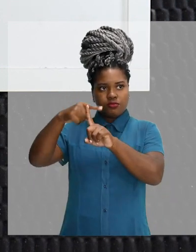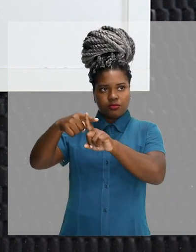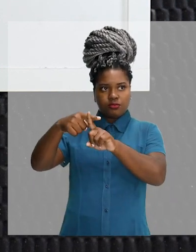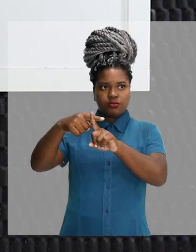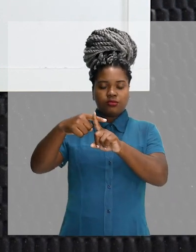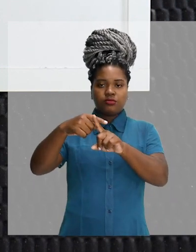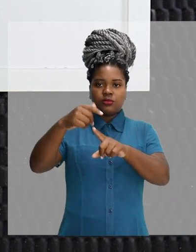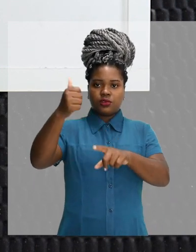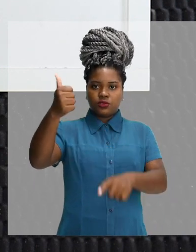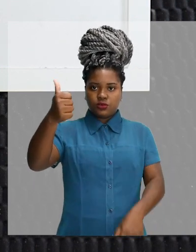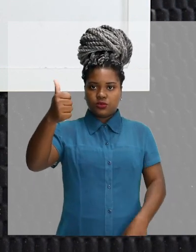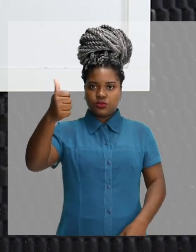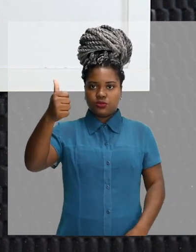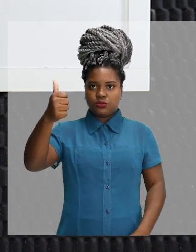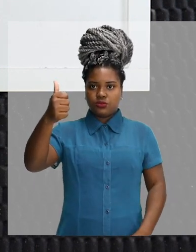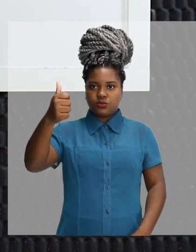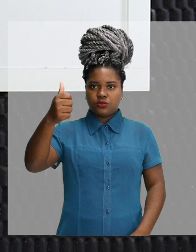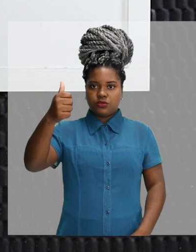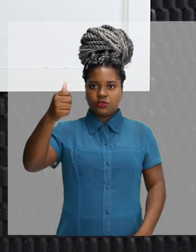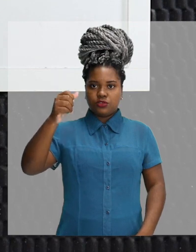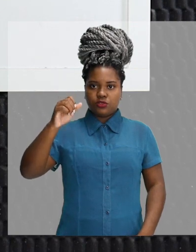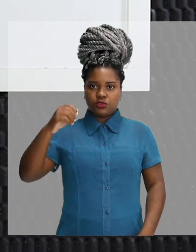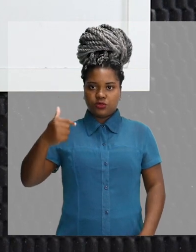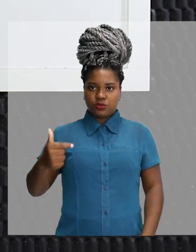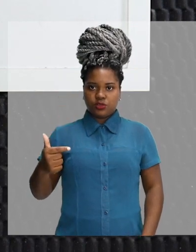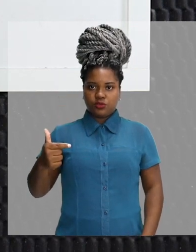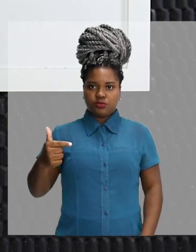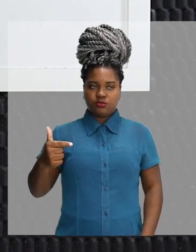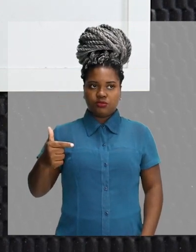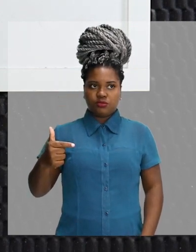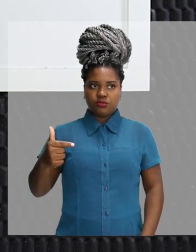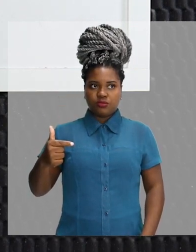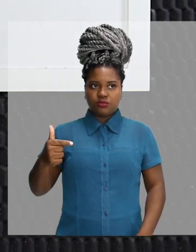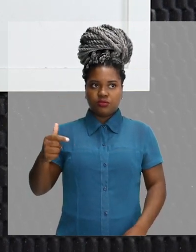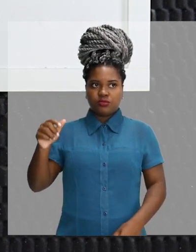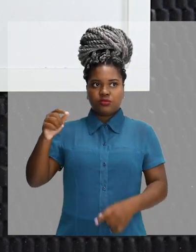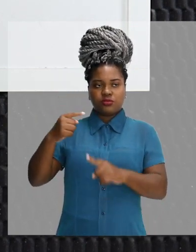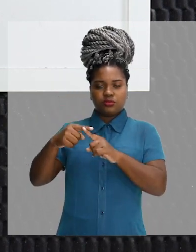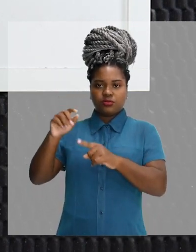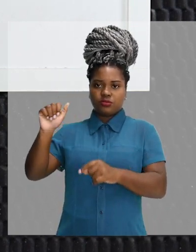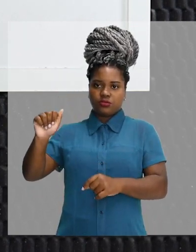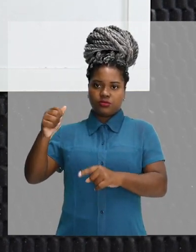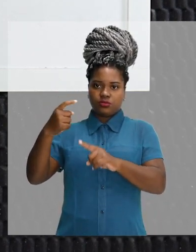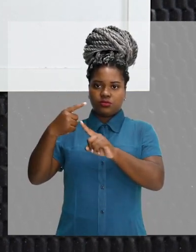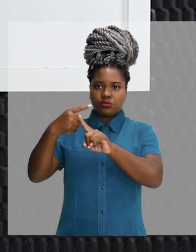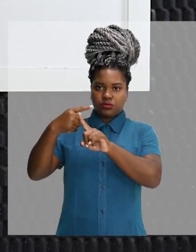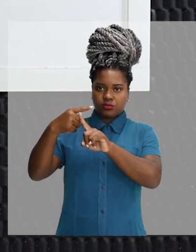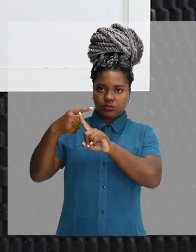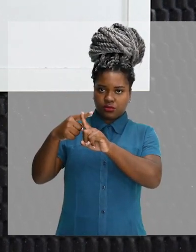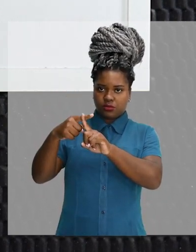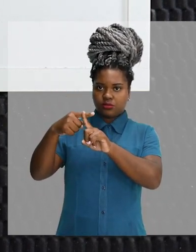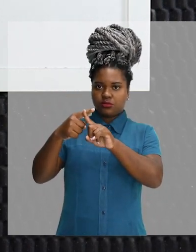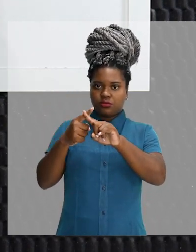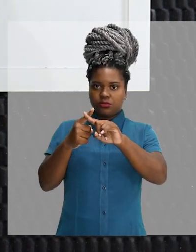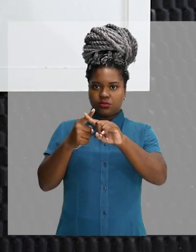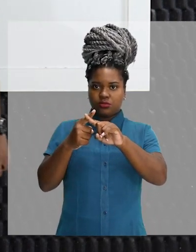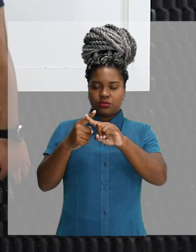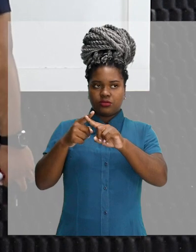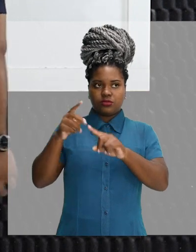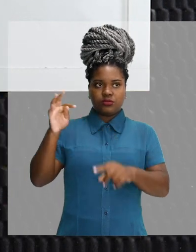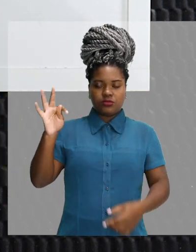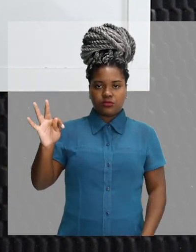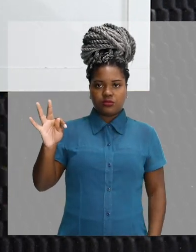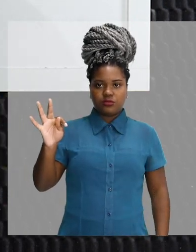da aceleração vezes o tempo ao quadrado. Ok? Então, para que a gente calcule, para